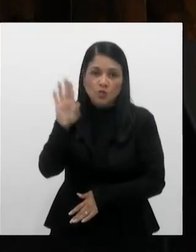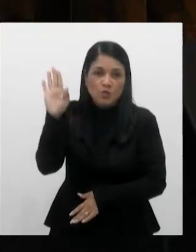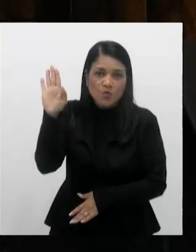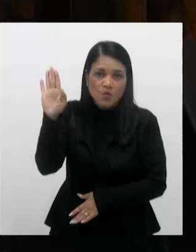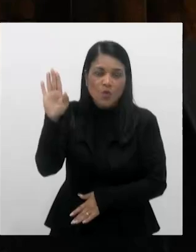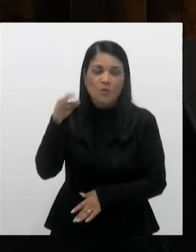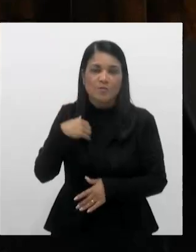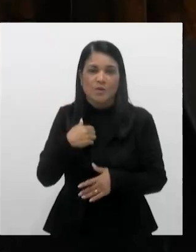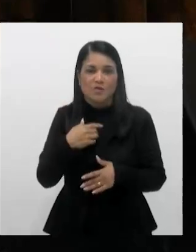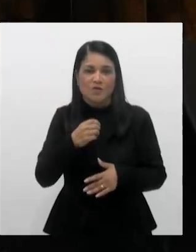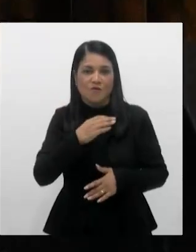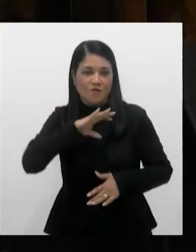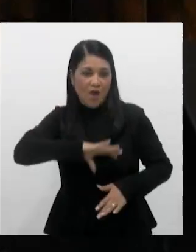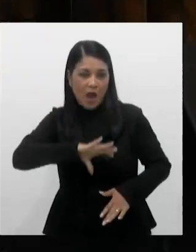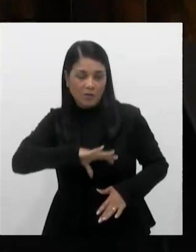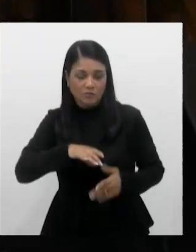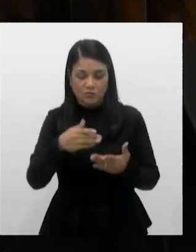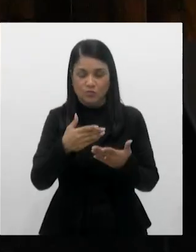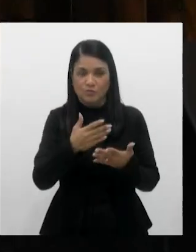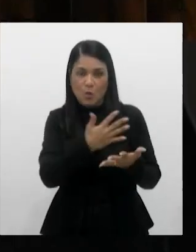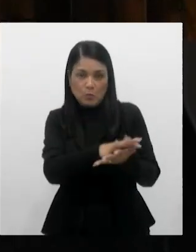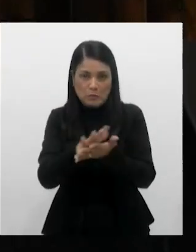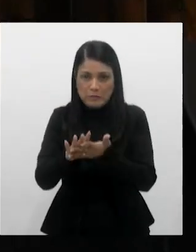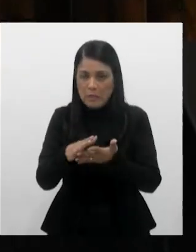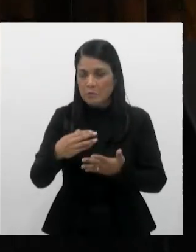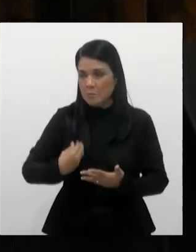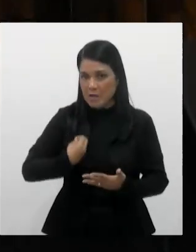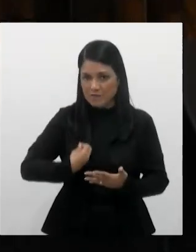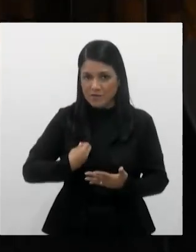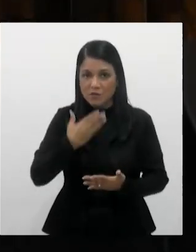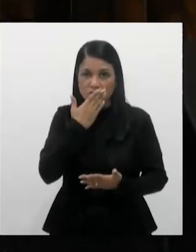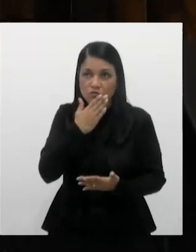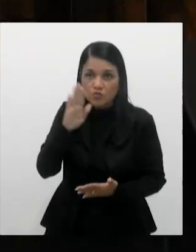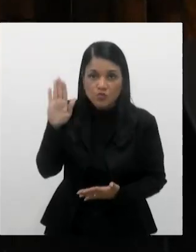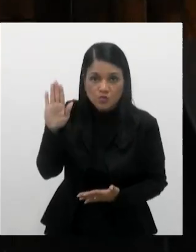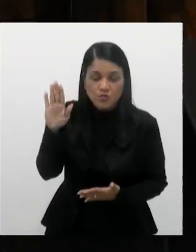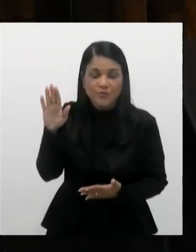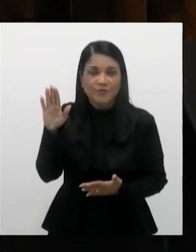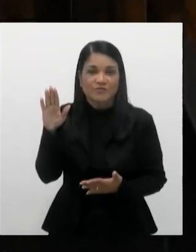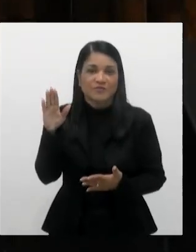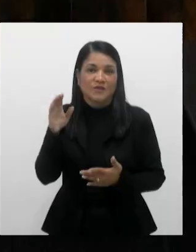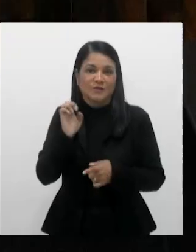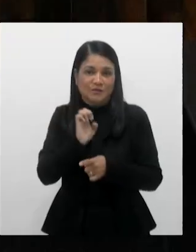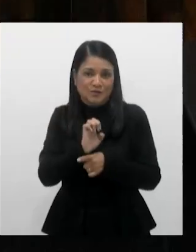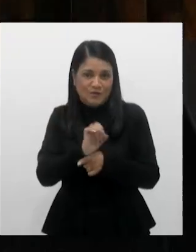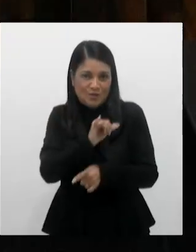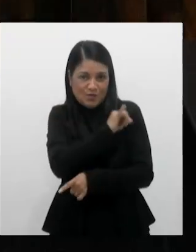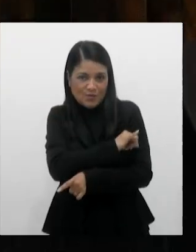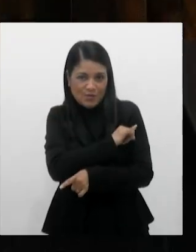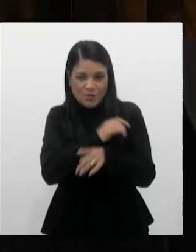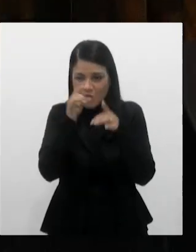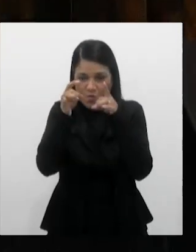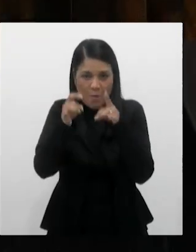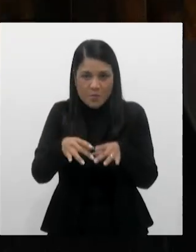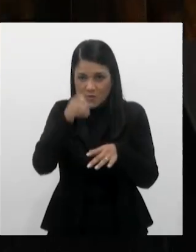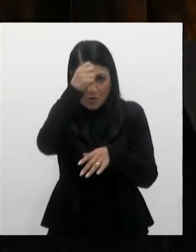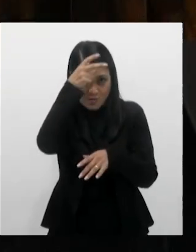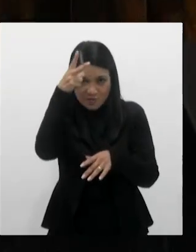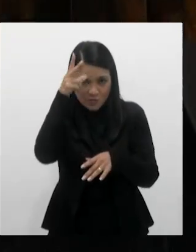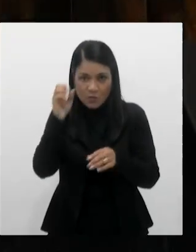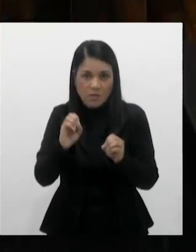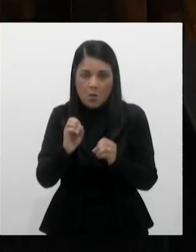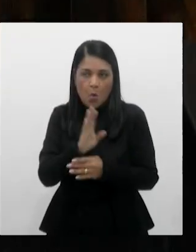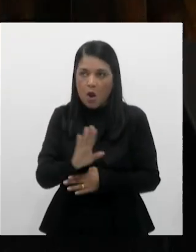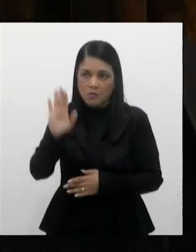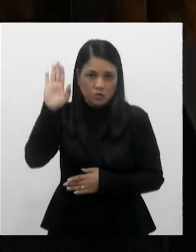pelo samba, jurou pela vida, jurou nos 4 cantos desse estado que não abandonaria a prefeitura e não seria